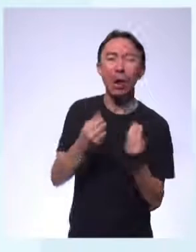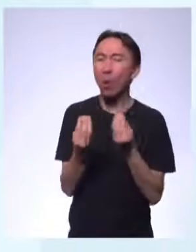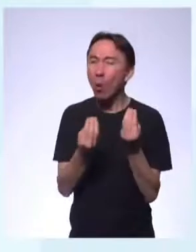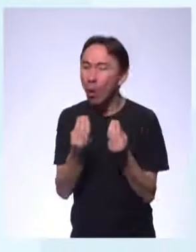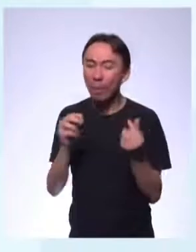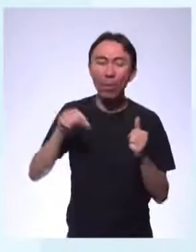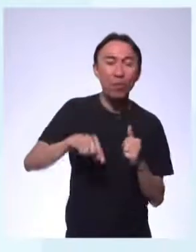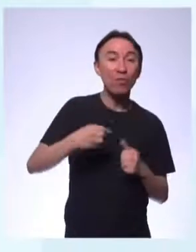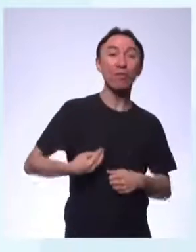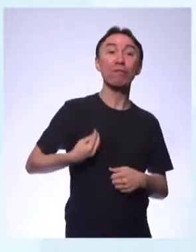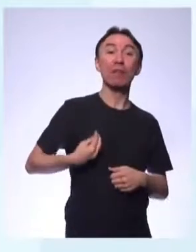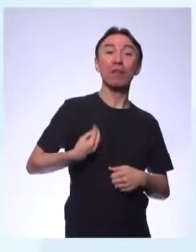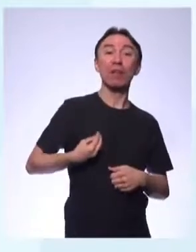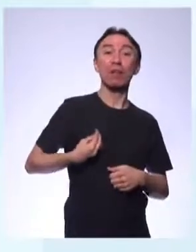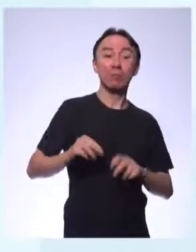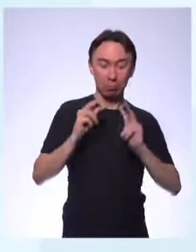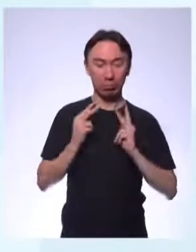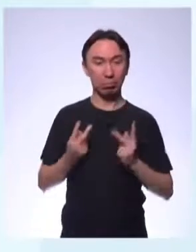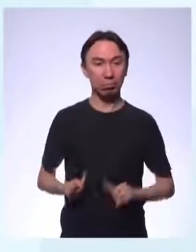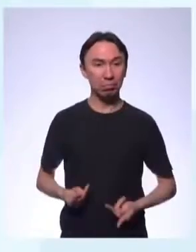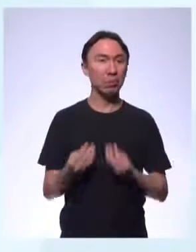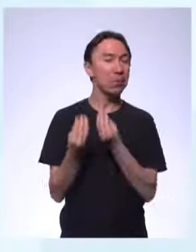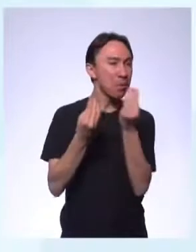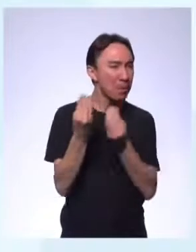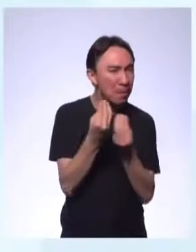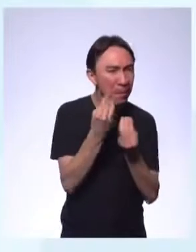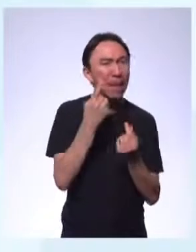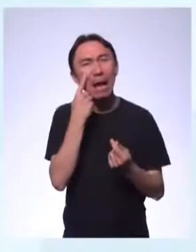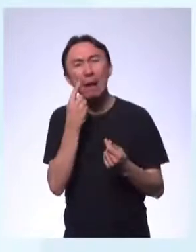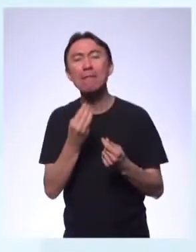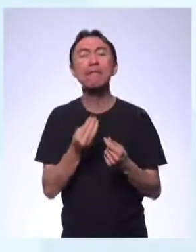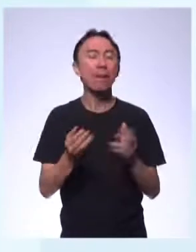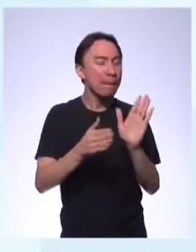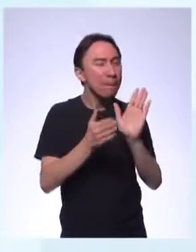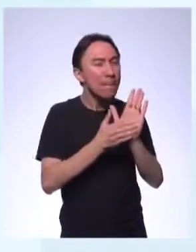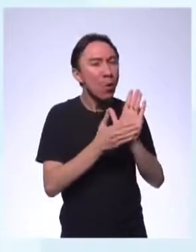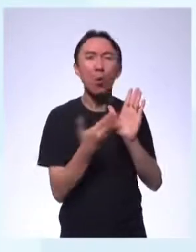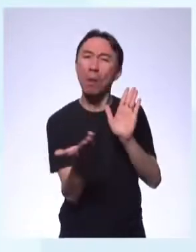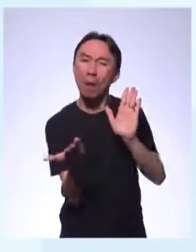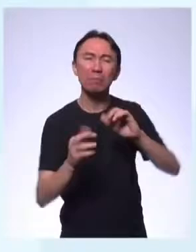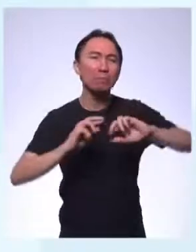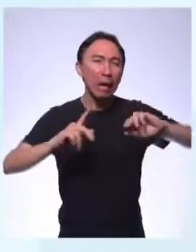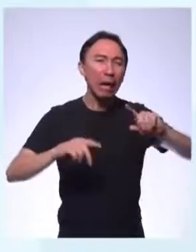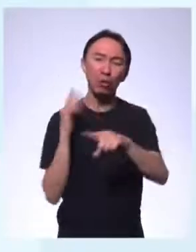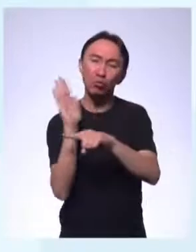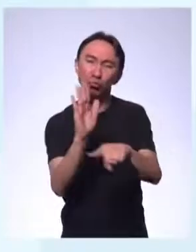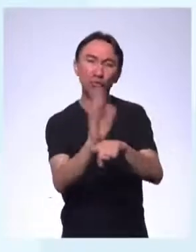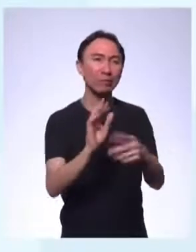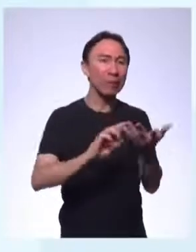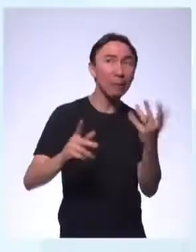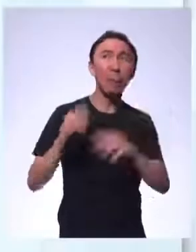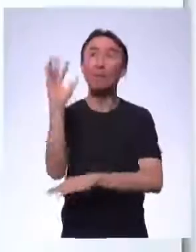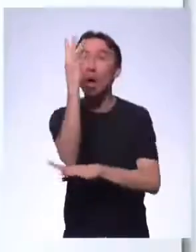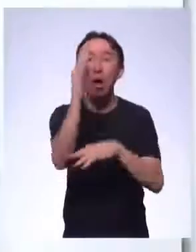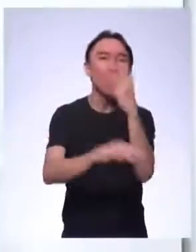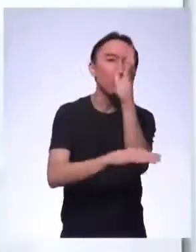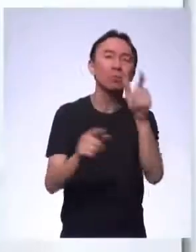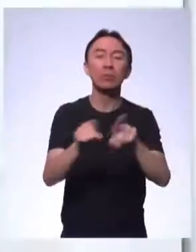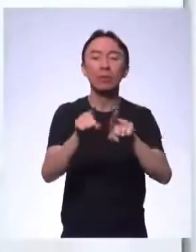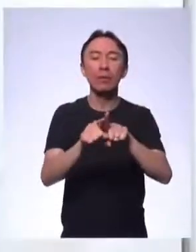vida humana, considerando e propondo soluções com base em indicadores ambientais e de qualidade de